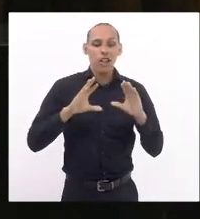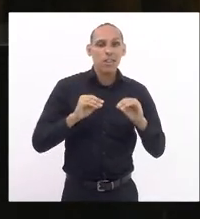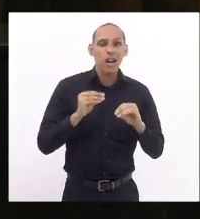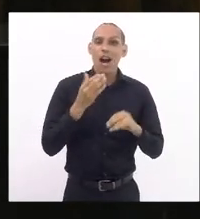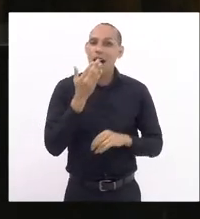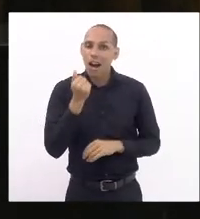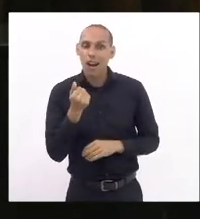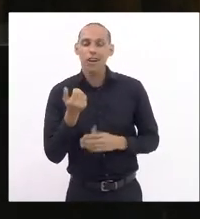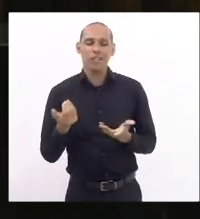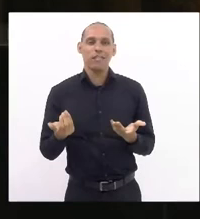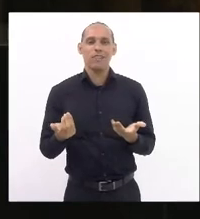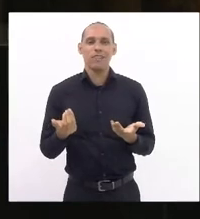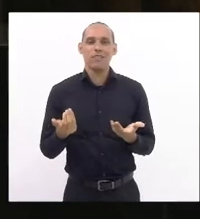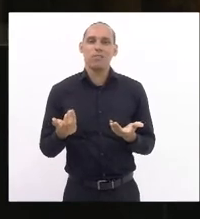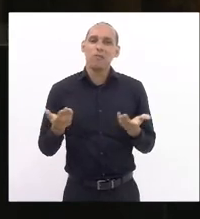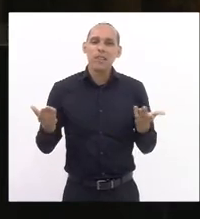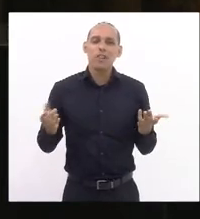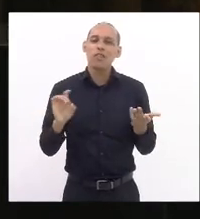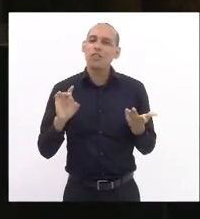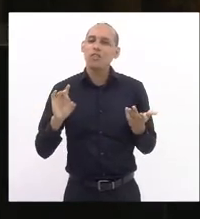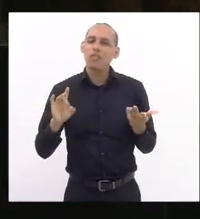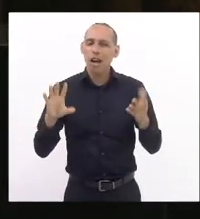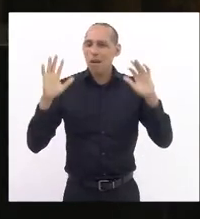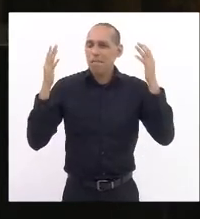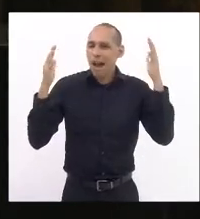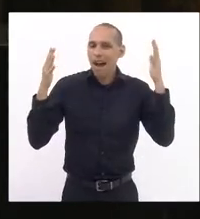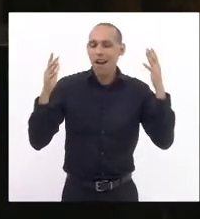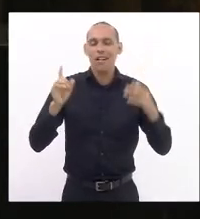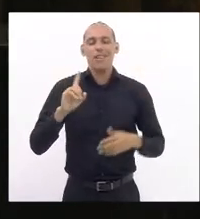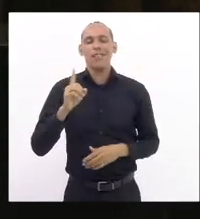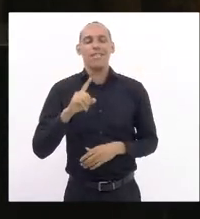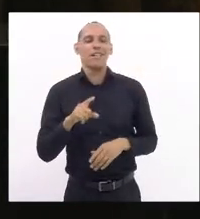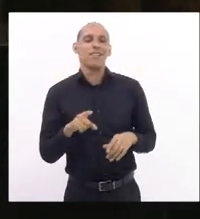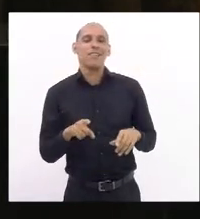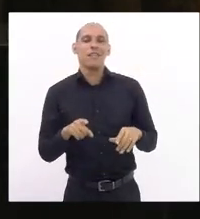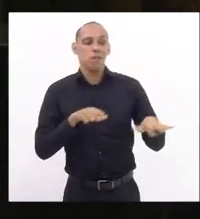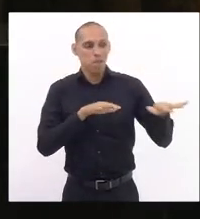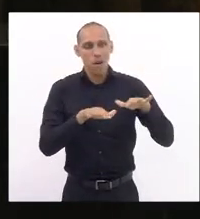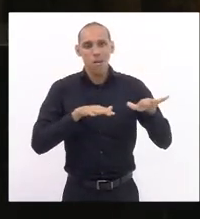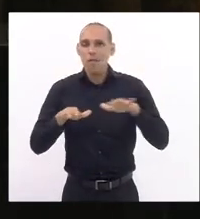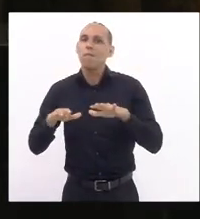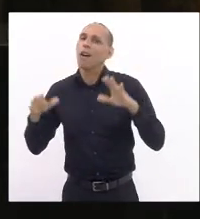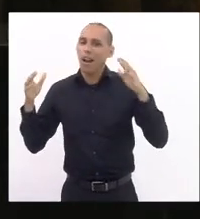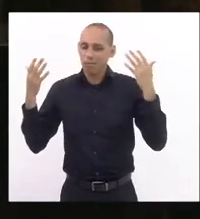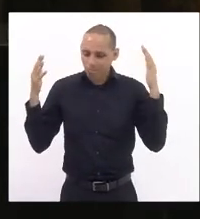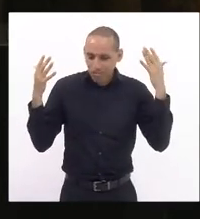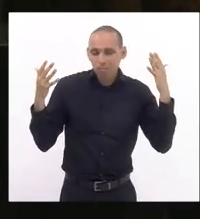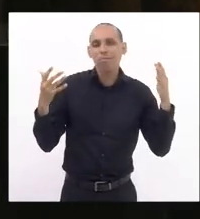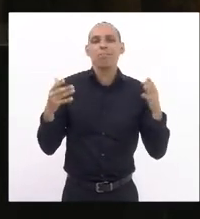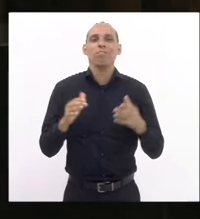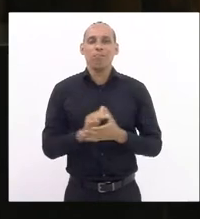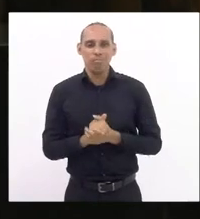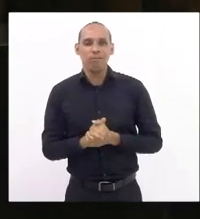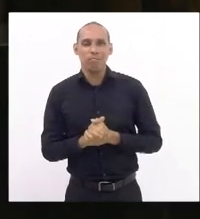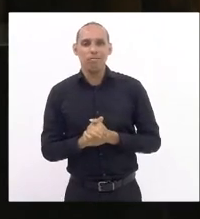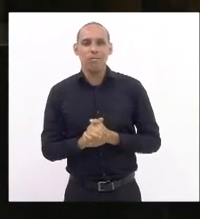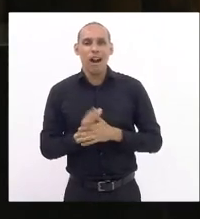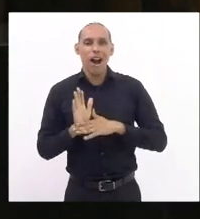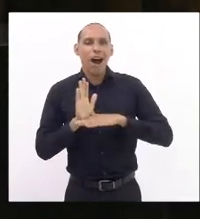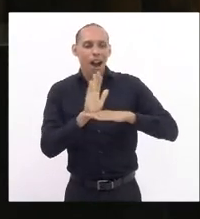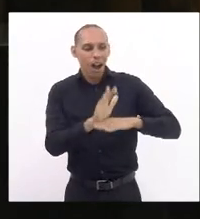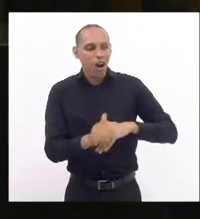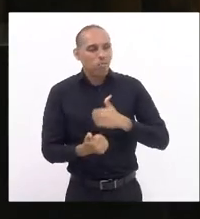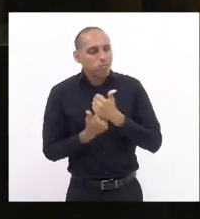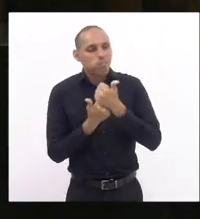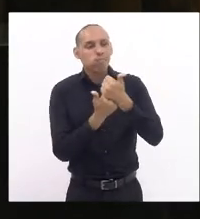Então, nesse sentido, não só parabenizar a atuação dos movimentos sociais em Petrópolis, contribuindo para